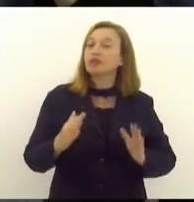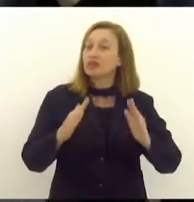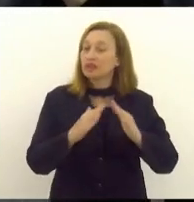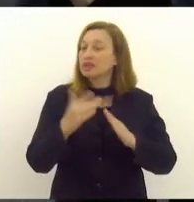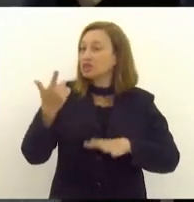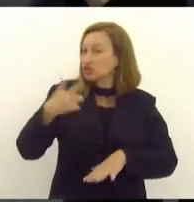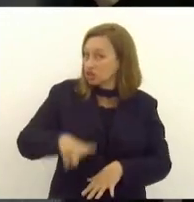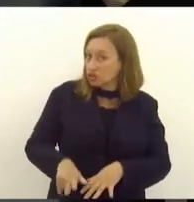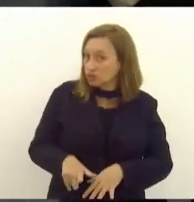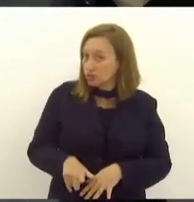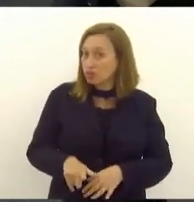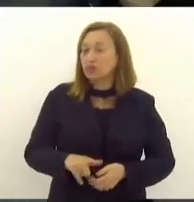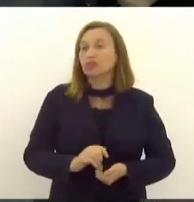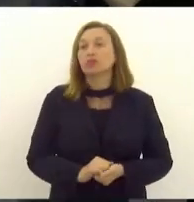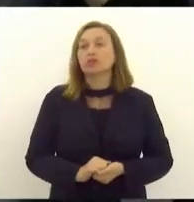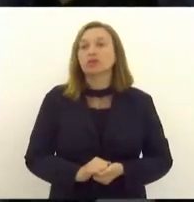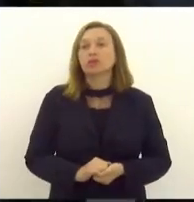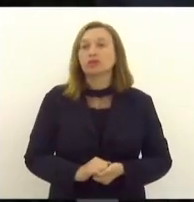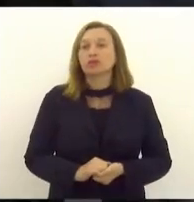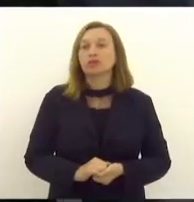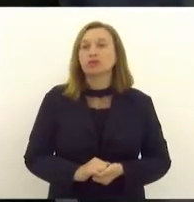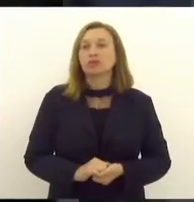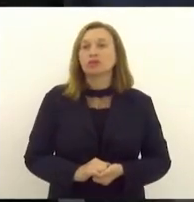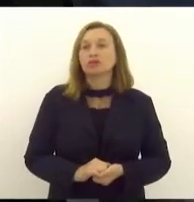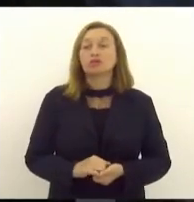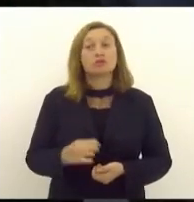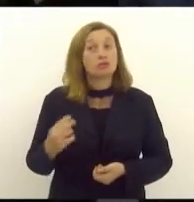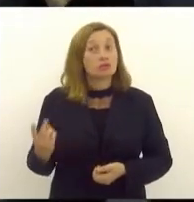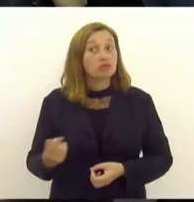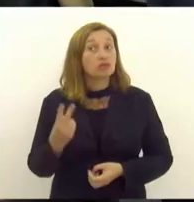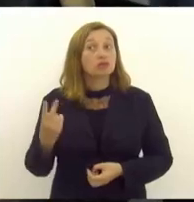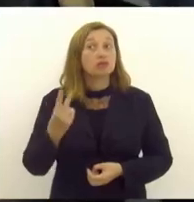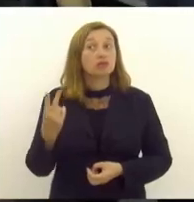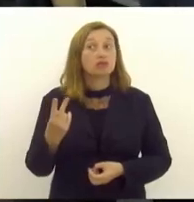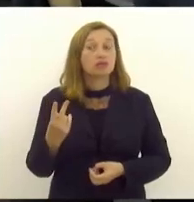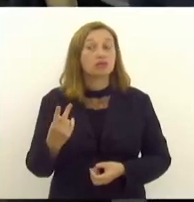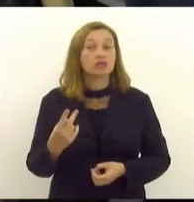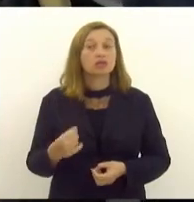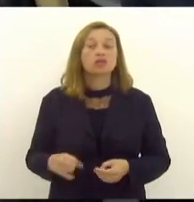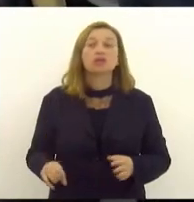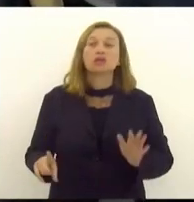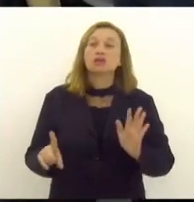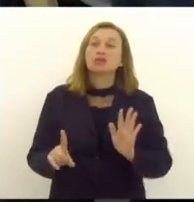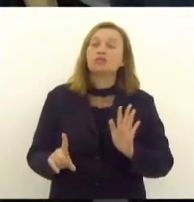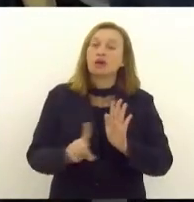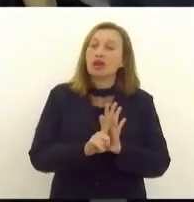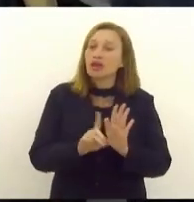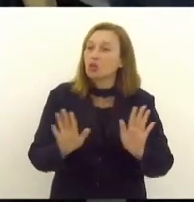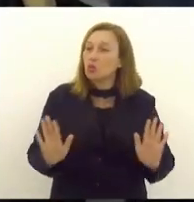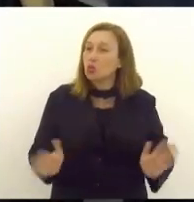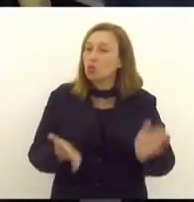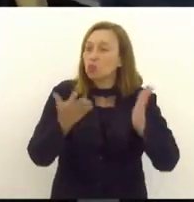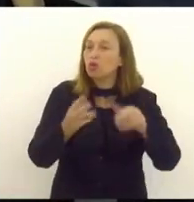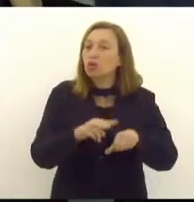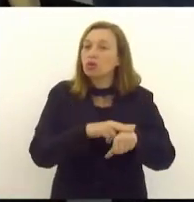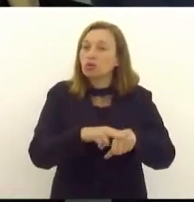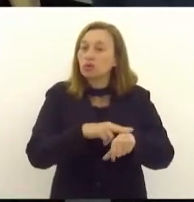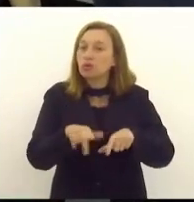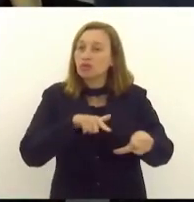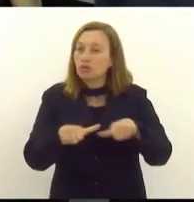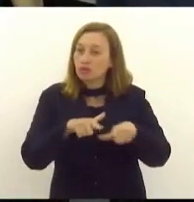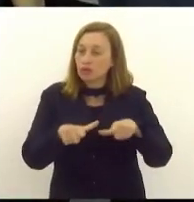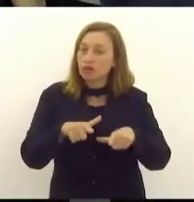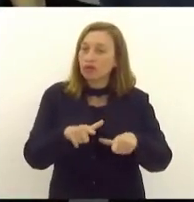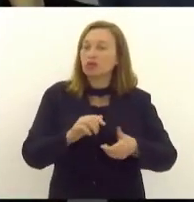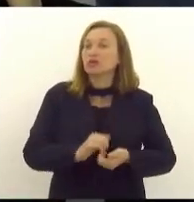mais uma vez fazer a Vanguarda fazer uma lei de estímulo ao emprego verde e considerar todas